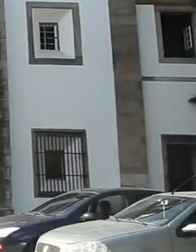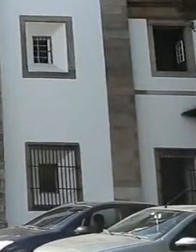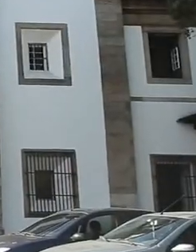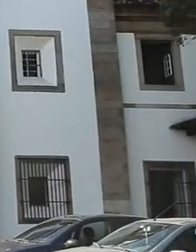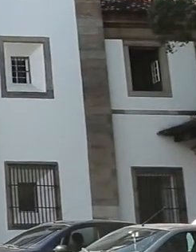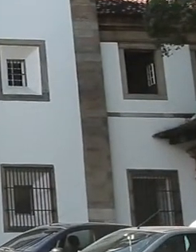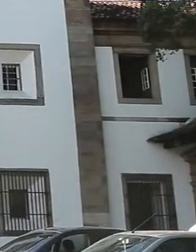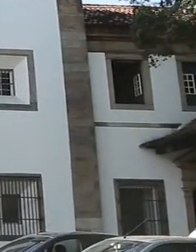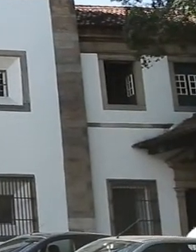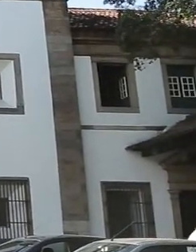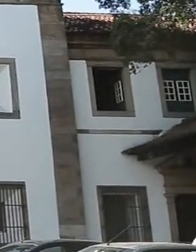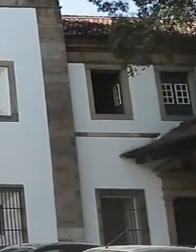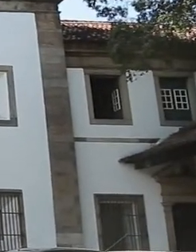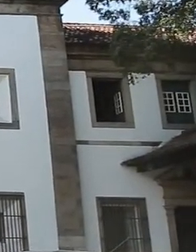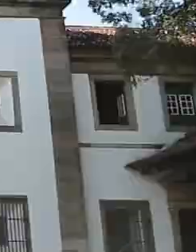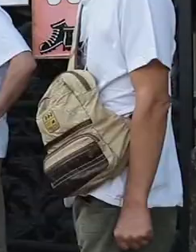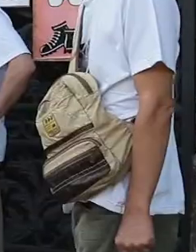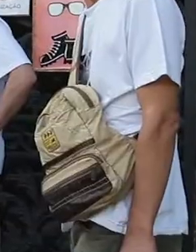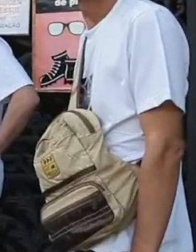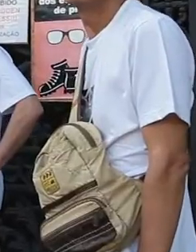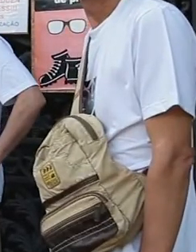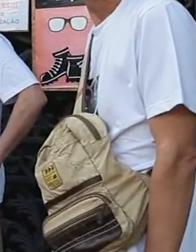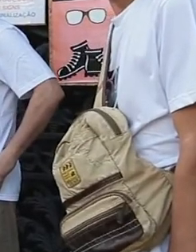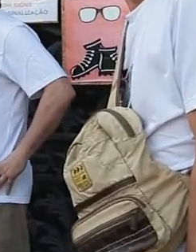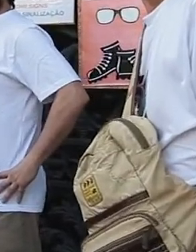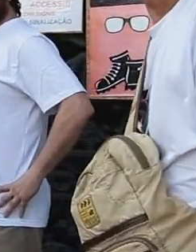de preservação e restauro.